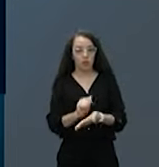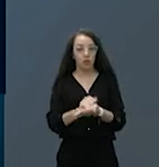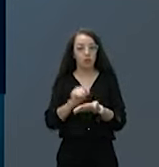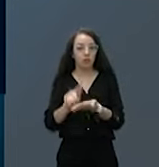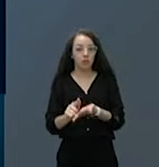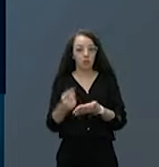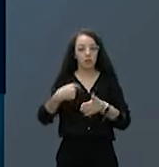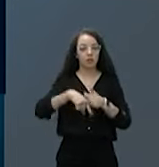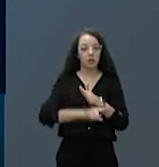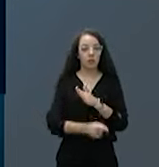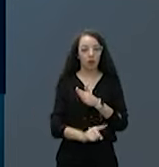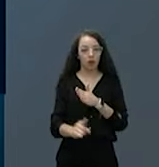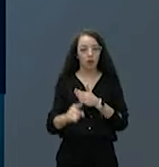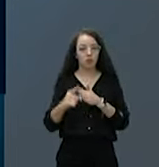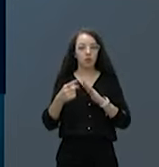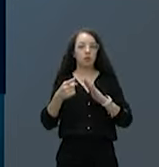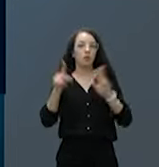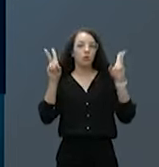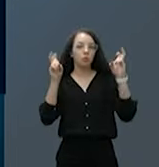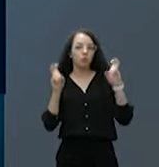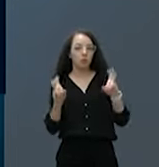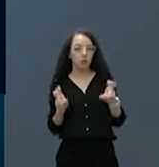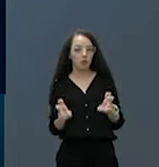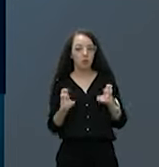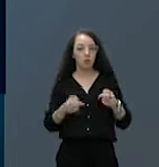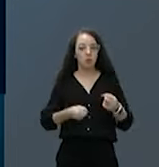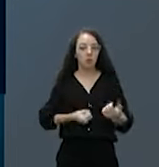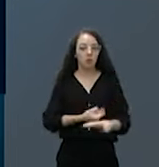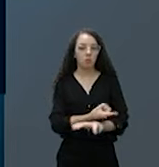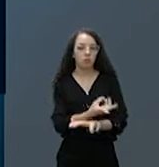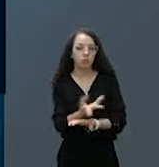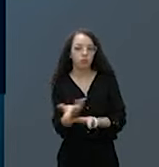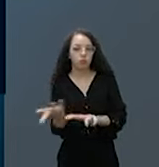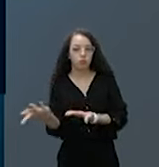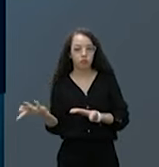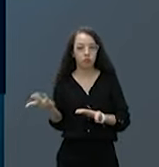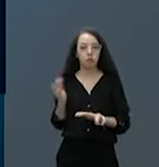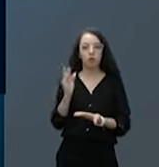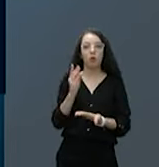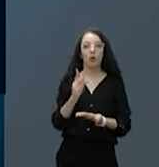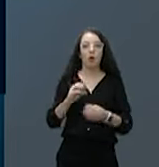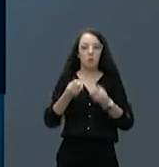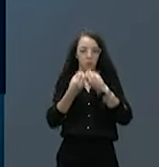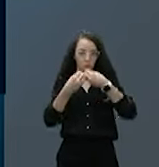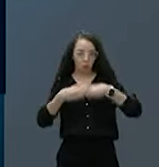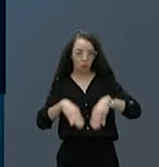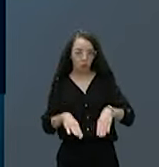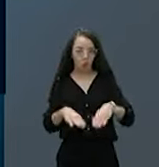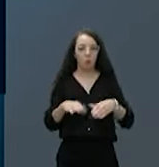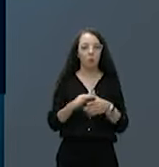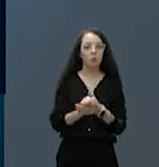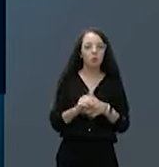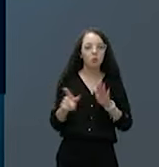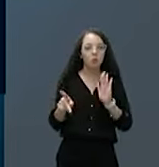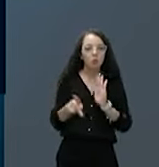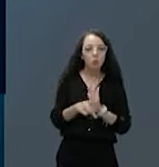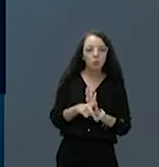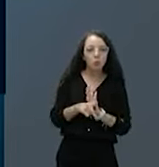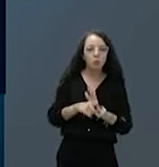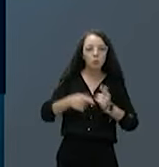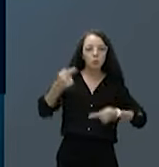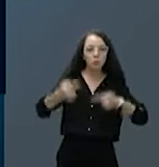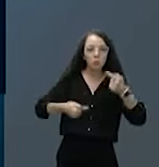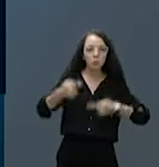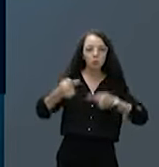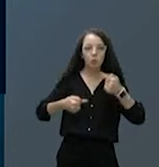de distribuição de ônus probatório. E aqui, na lide originária, ela discute sobre direito indevido